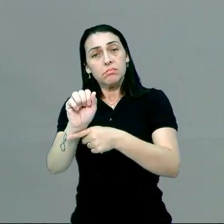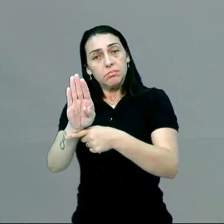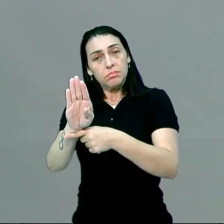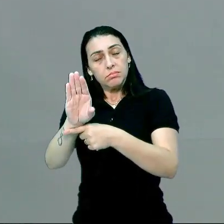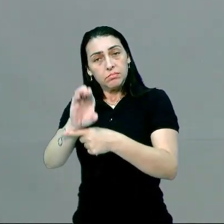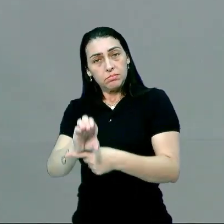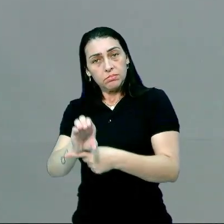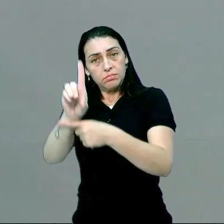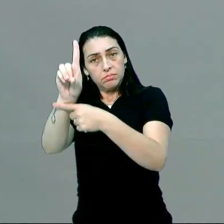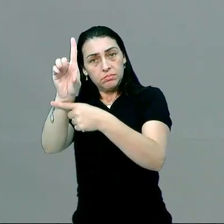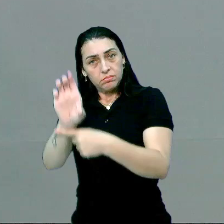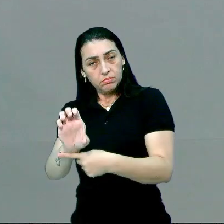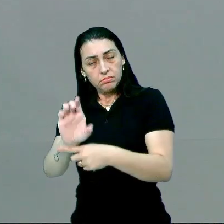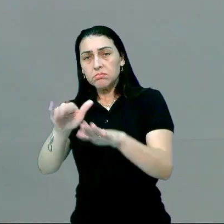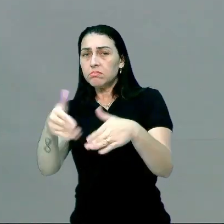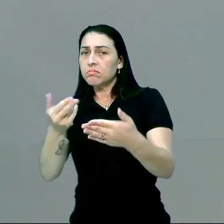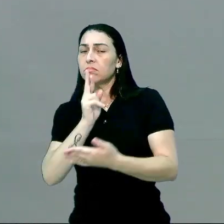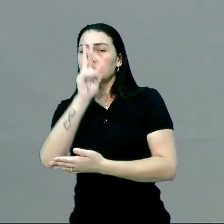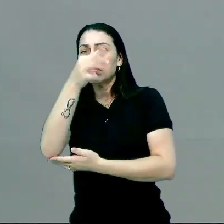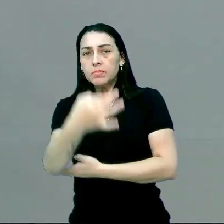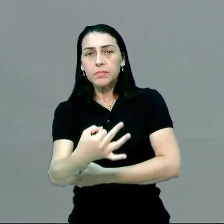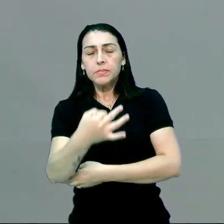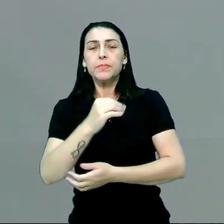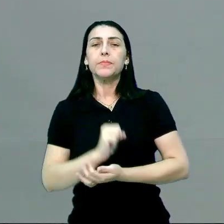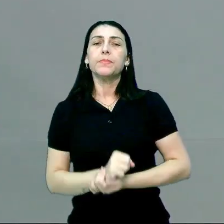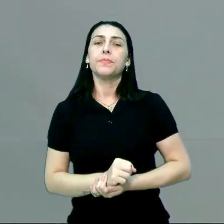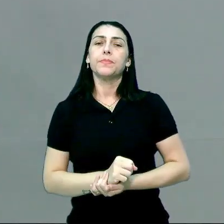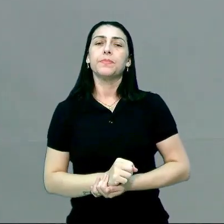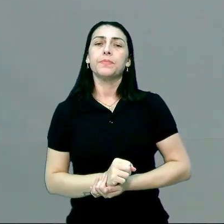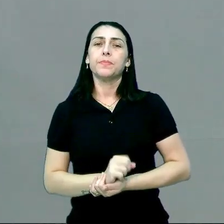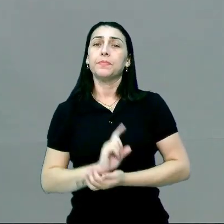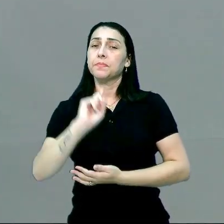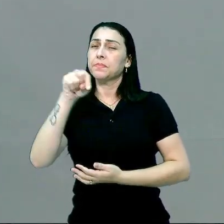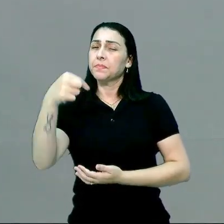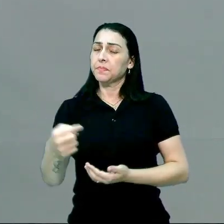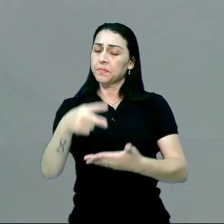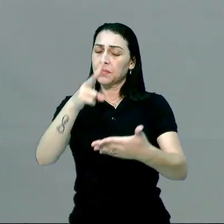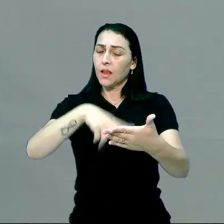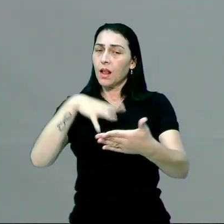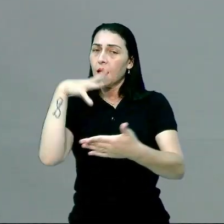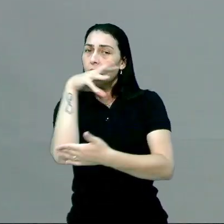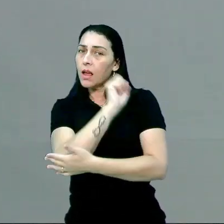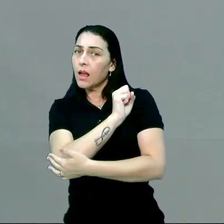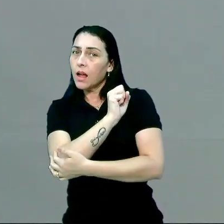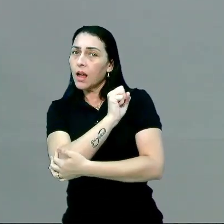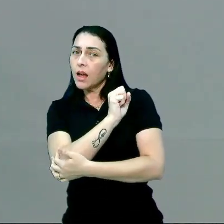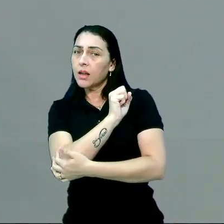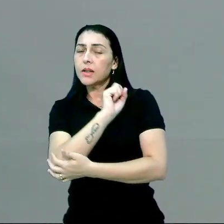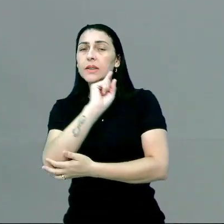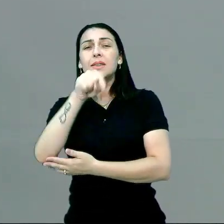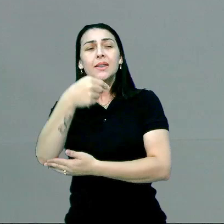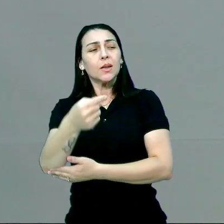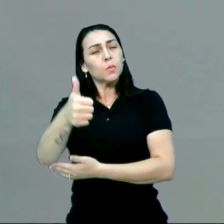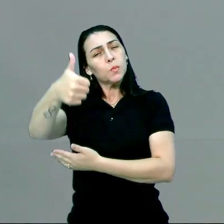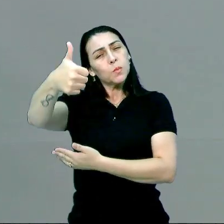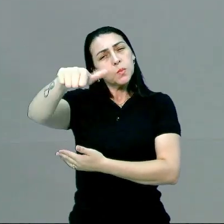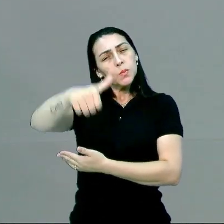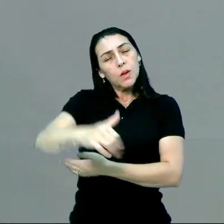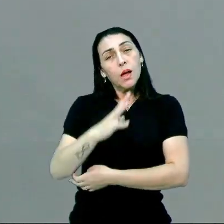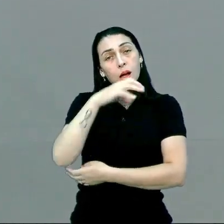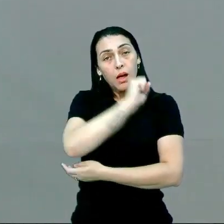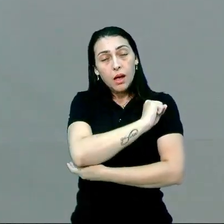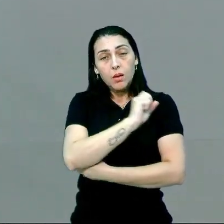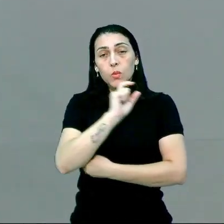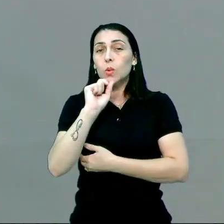A, B, C, D ou E? Assim, depois de uma leitura rápida, depois de uma análise bem